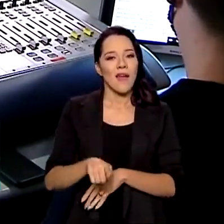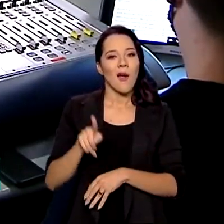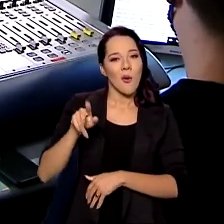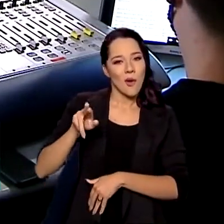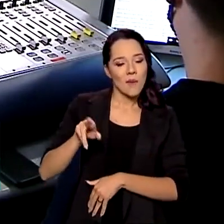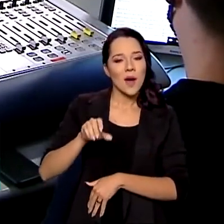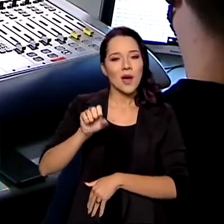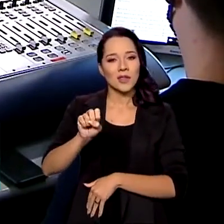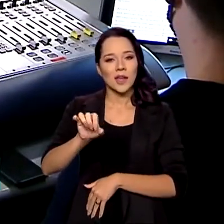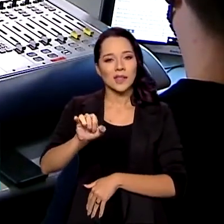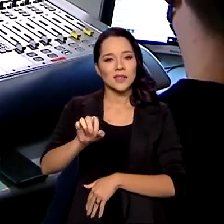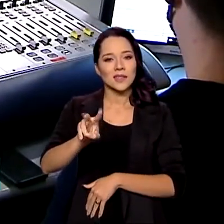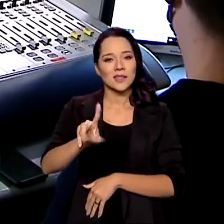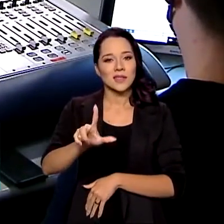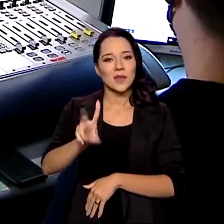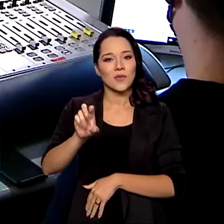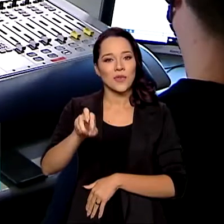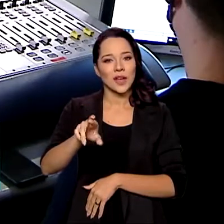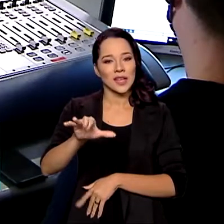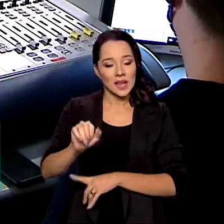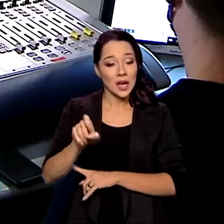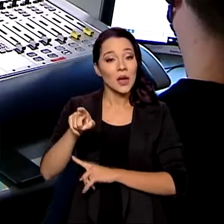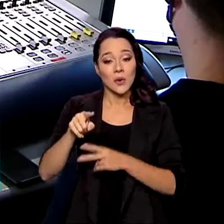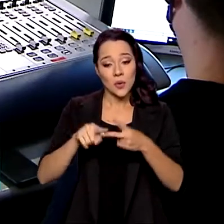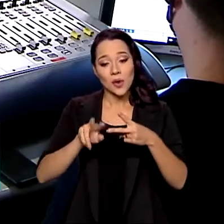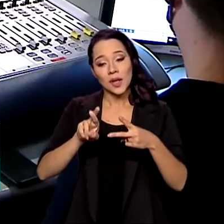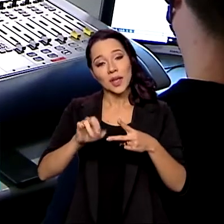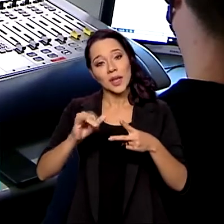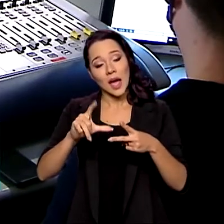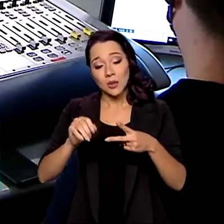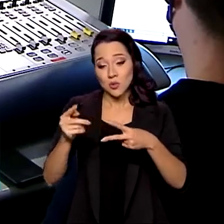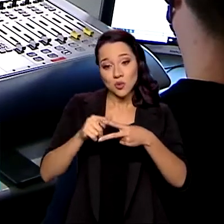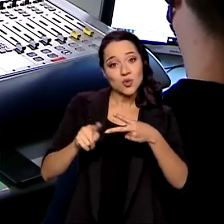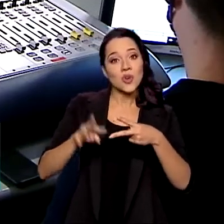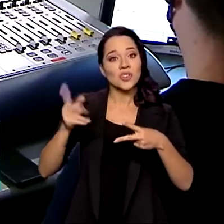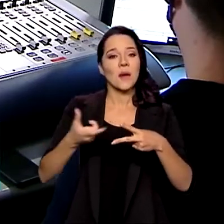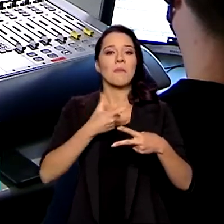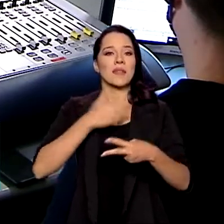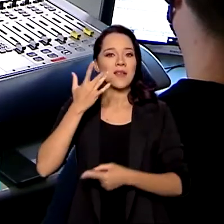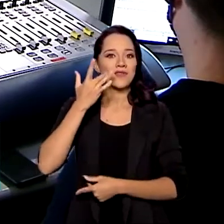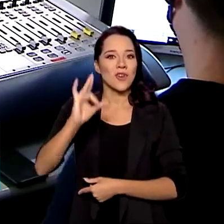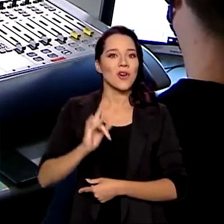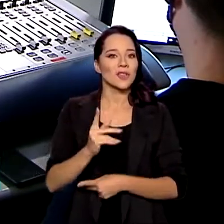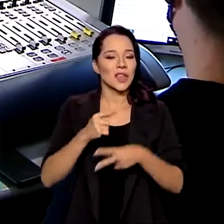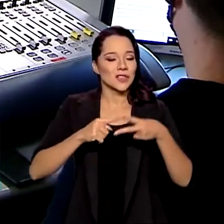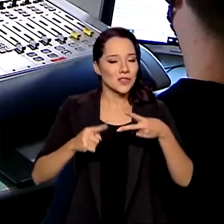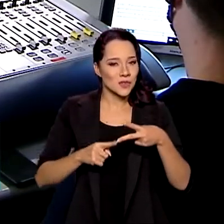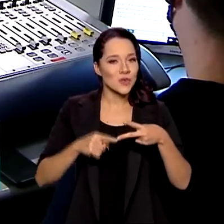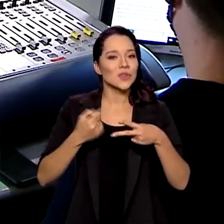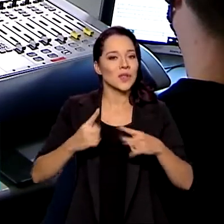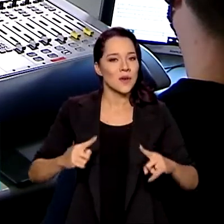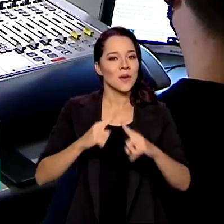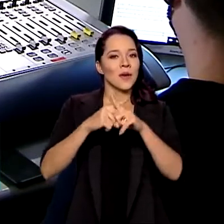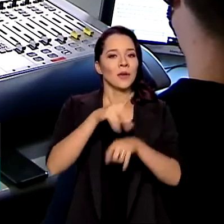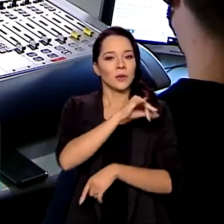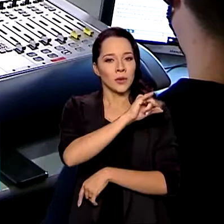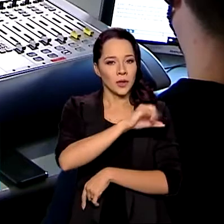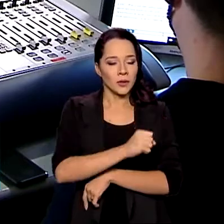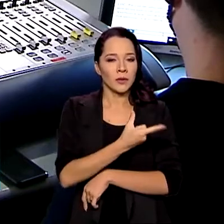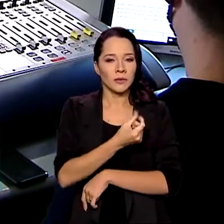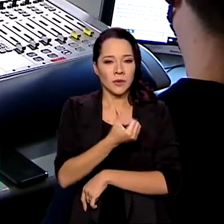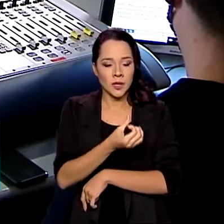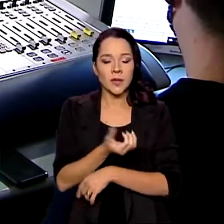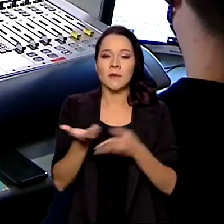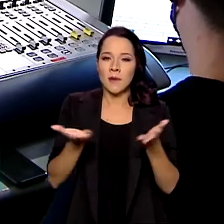irmão da Silvânia Costa, o Ricardo Costa. Os dois foram medalhistas de ouro nessas duas provas no Rio, em 2016, e